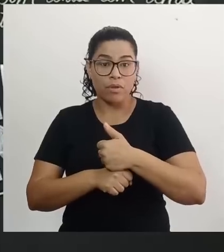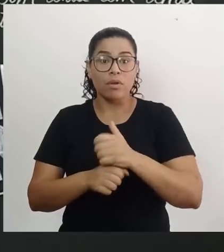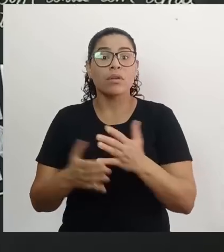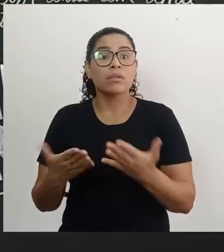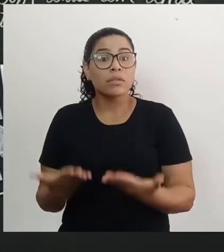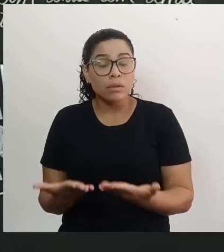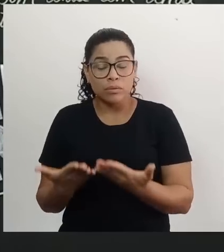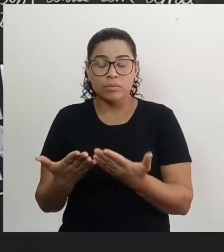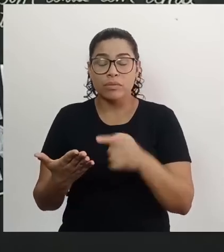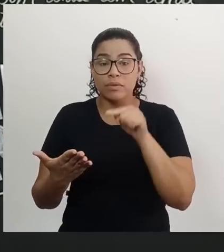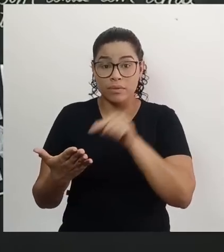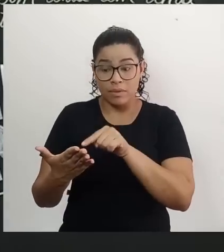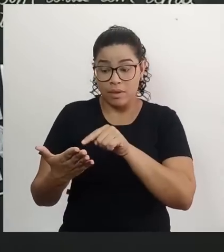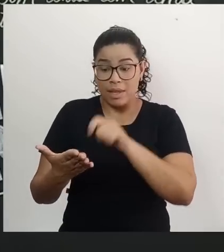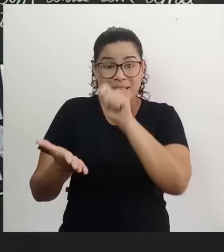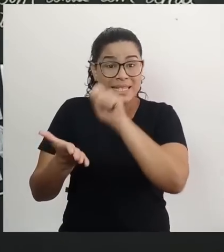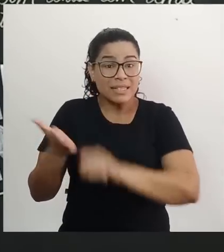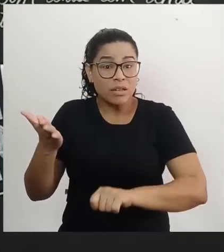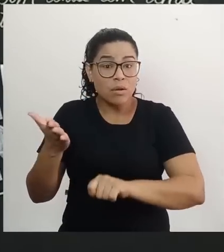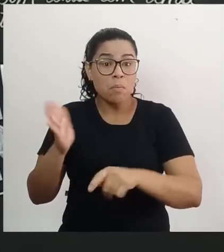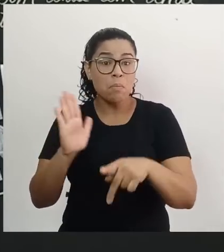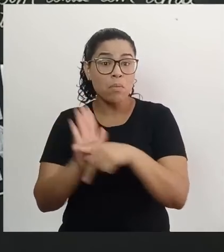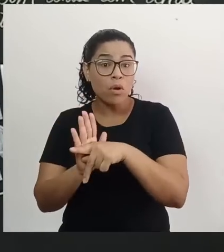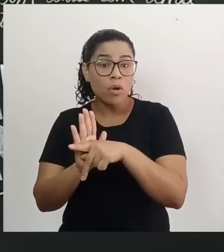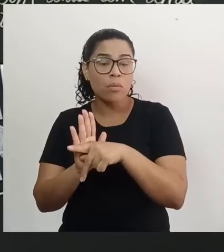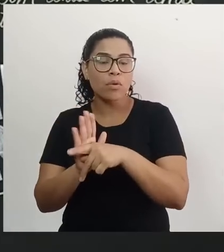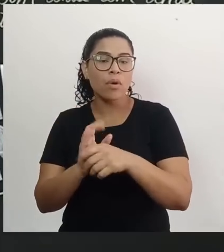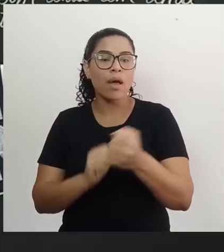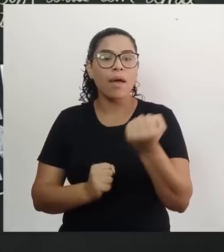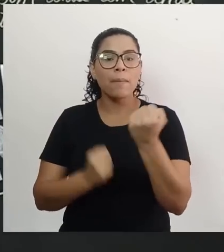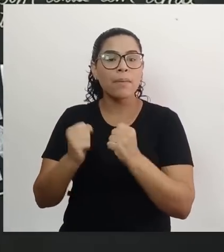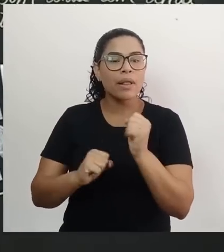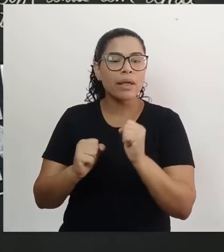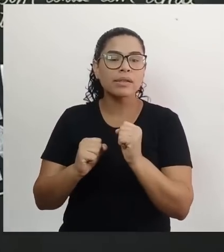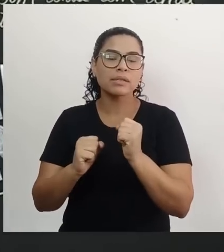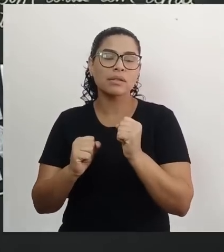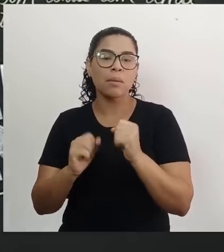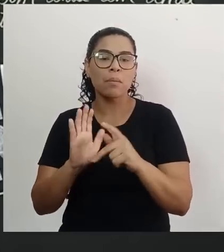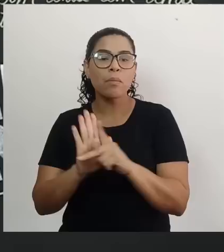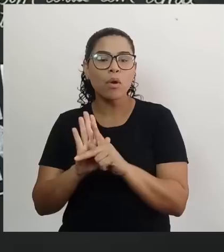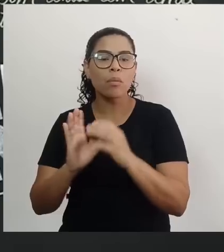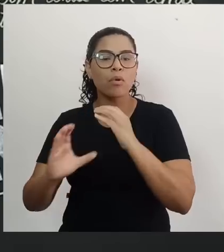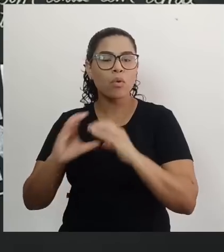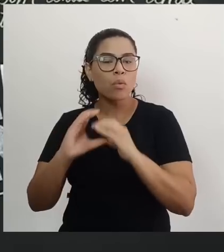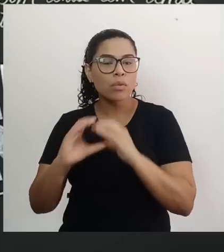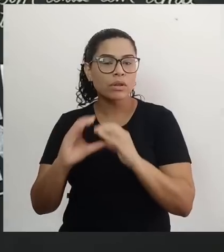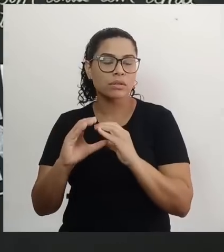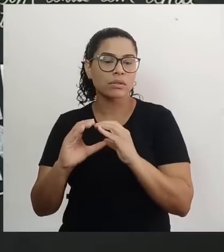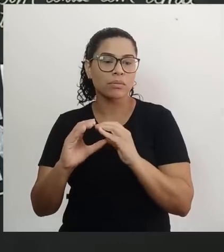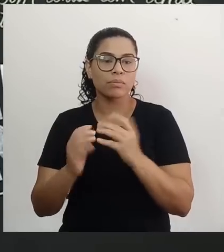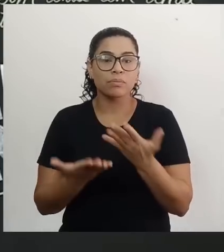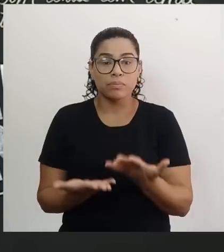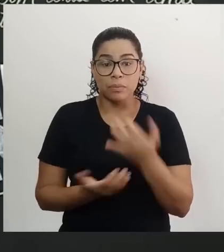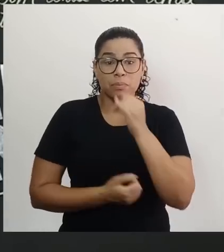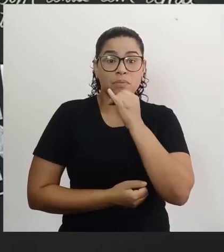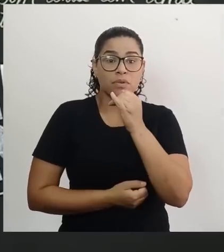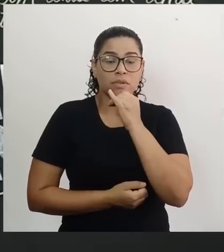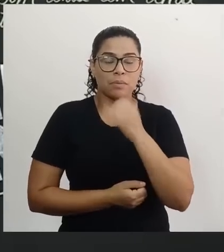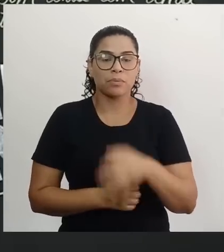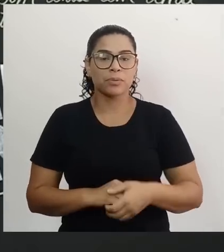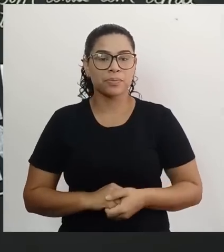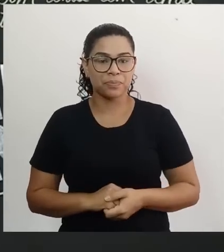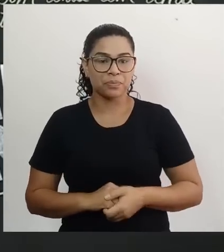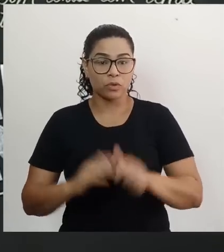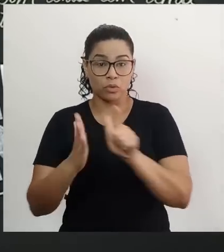é um gênero assinado pela instituição, pelo órgão, pela empresa, pelo veículo de comunicação. Então, por exemplo, um determinado jornal